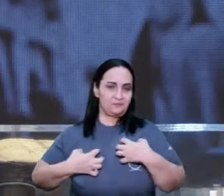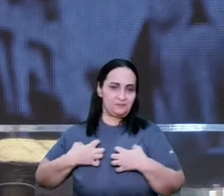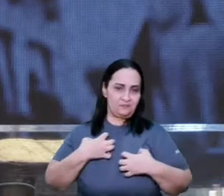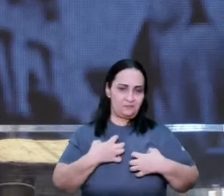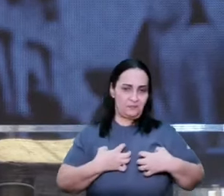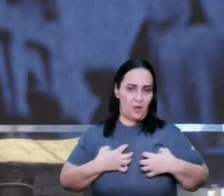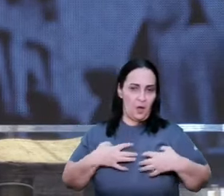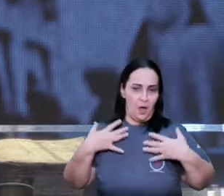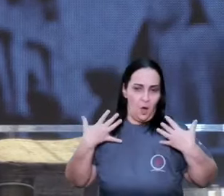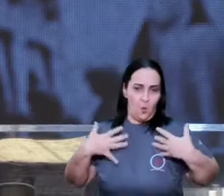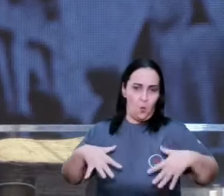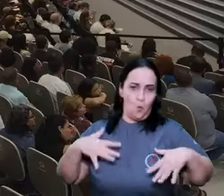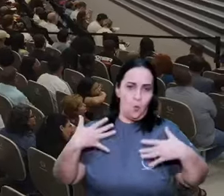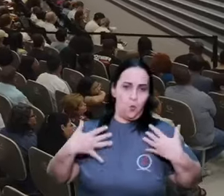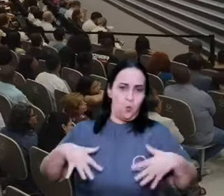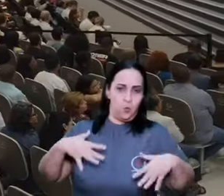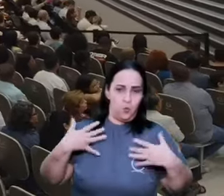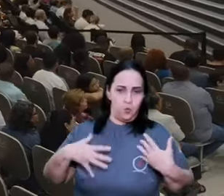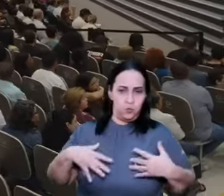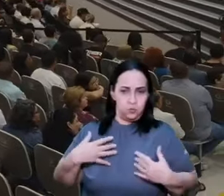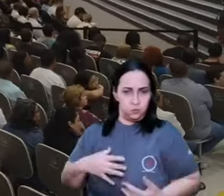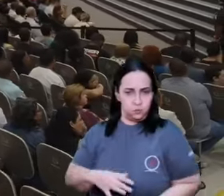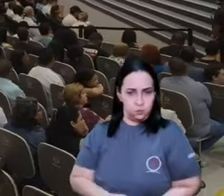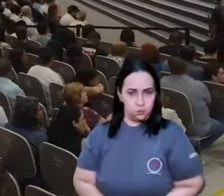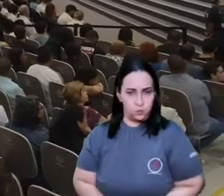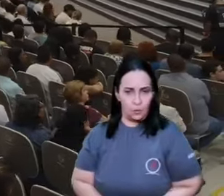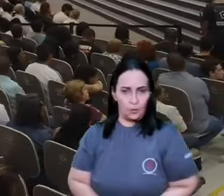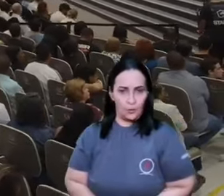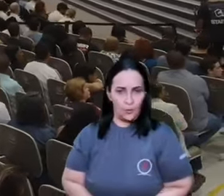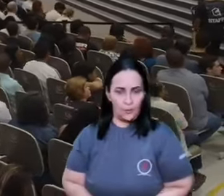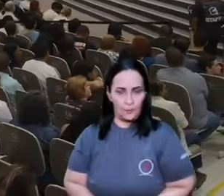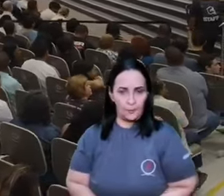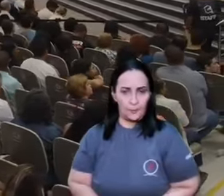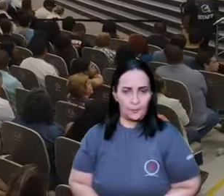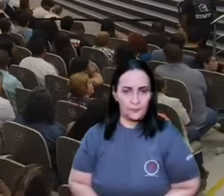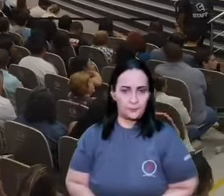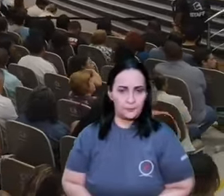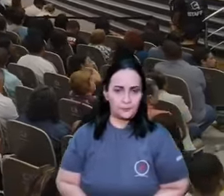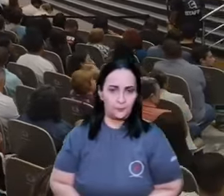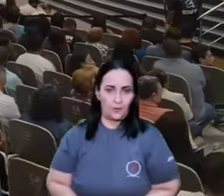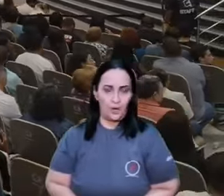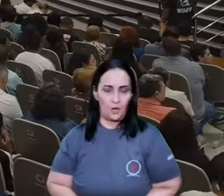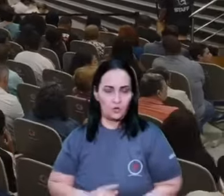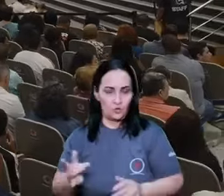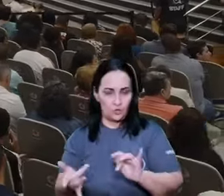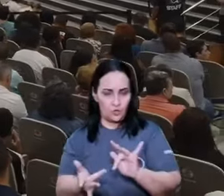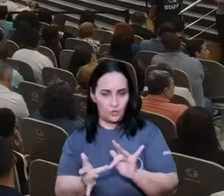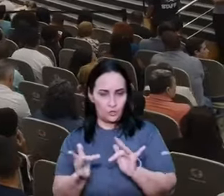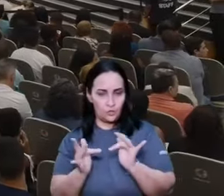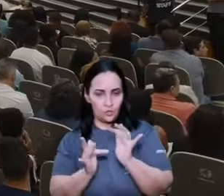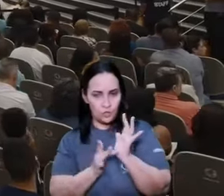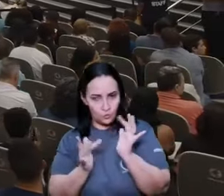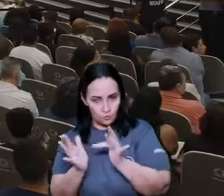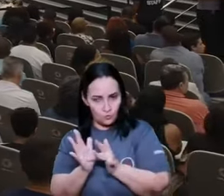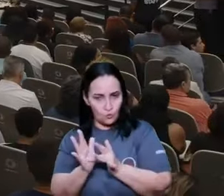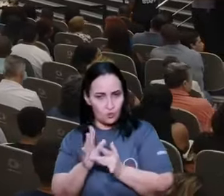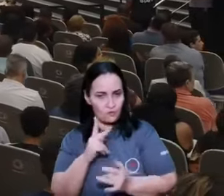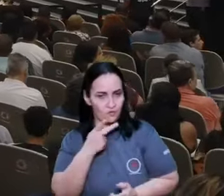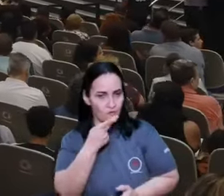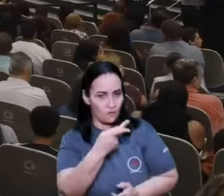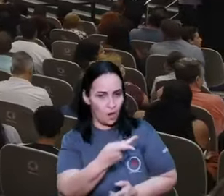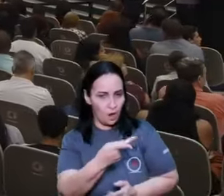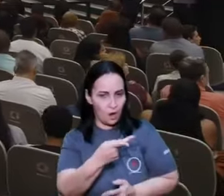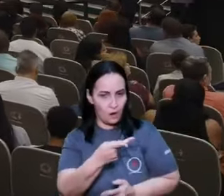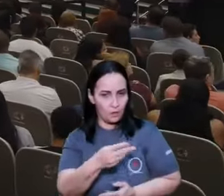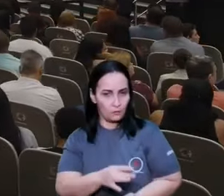da aflição e como ela está petrificada a voz dele como diz o Salmo faz o deserto tremer treme